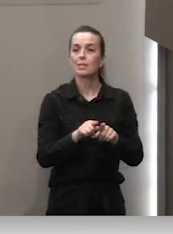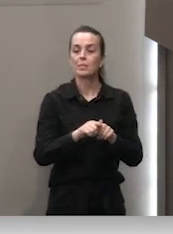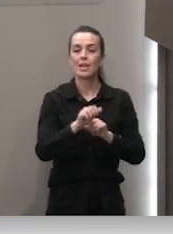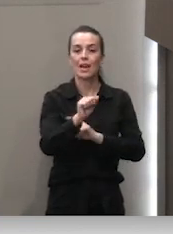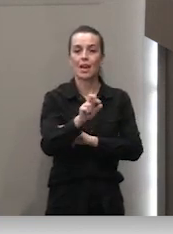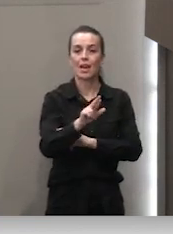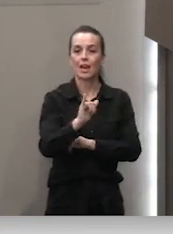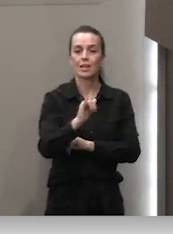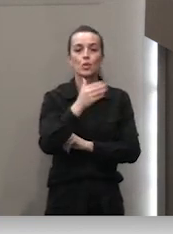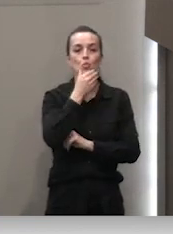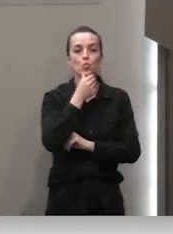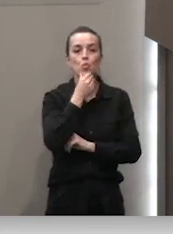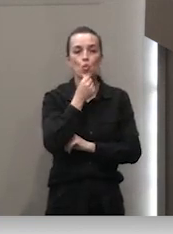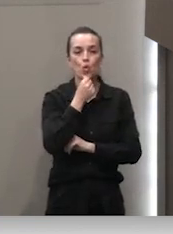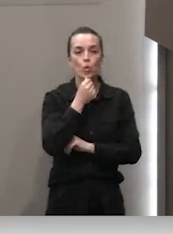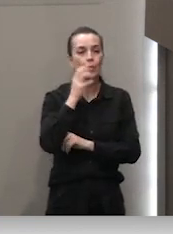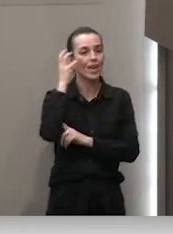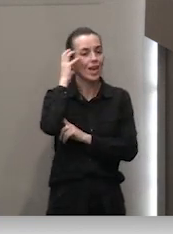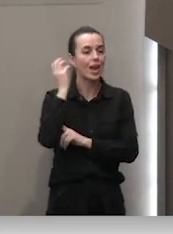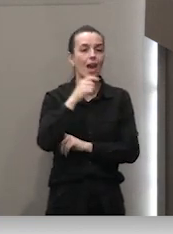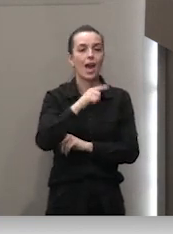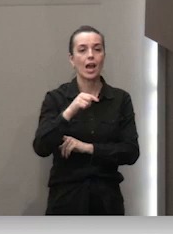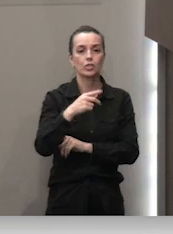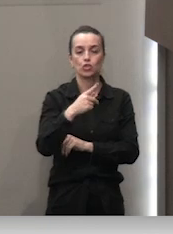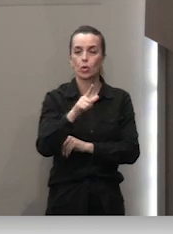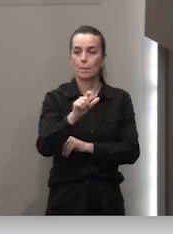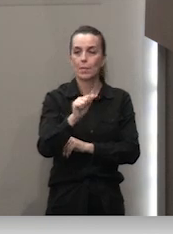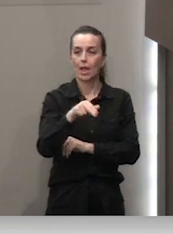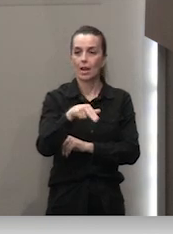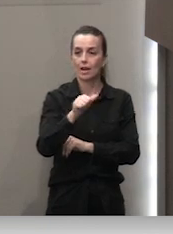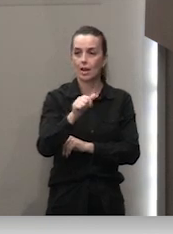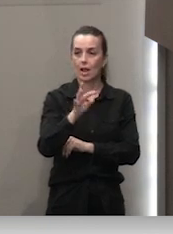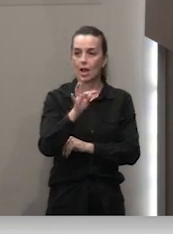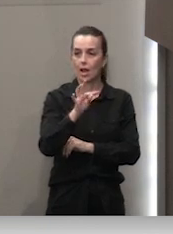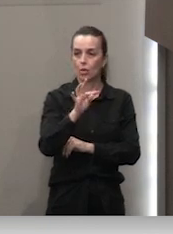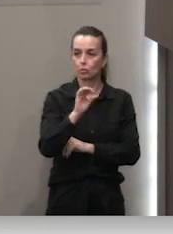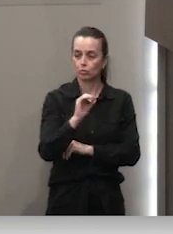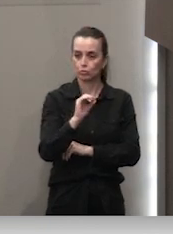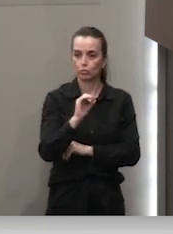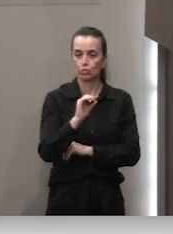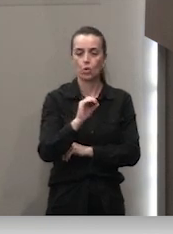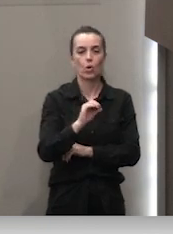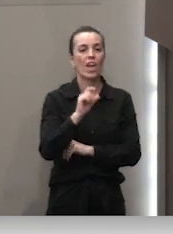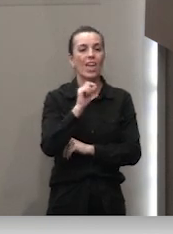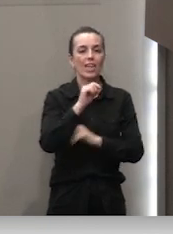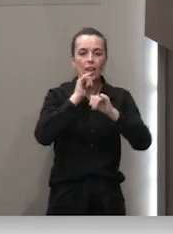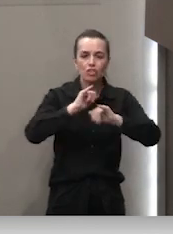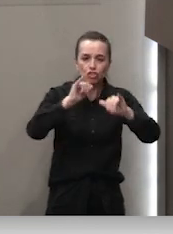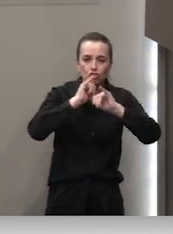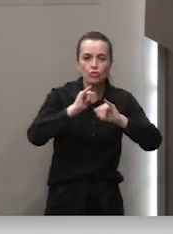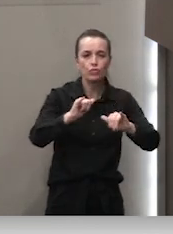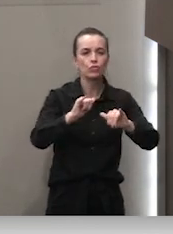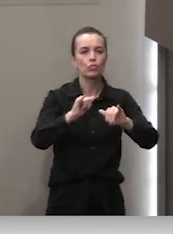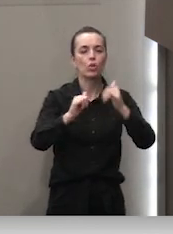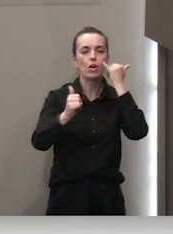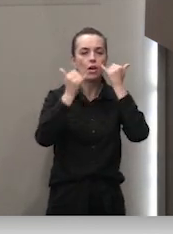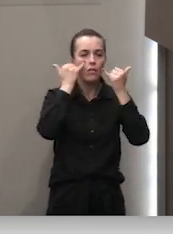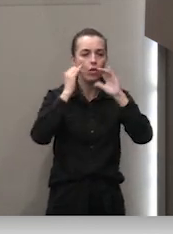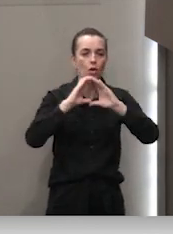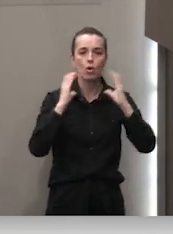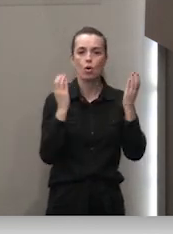Planalto, agradecer sempre a nossa imprensa, que é quem divulga as informações, quem leva as informações para a comunidade, sempre